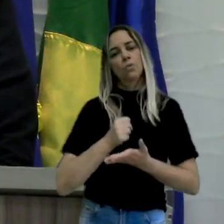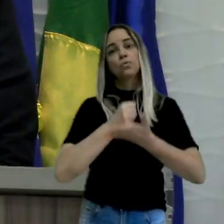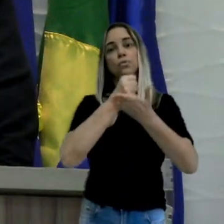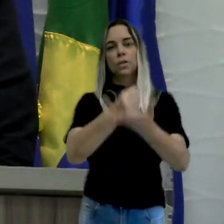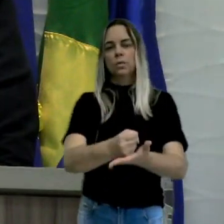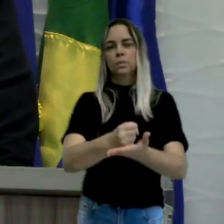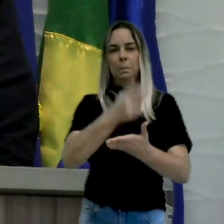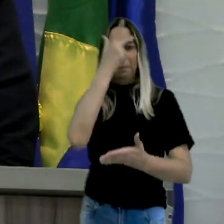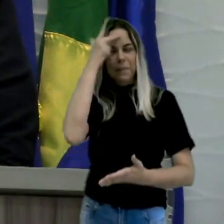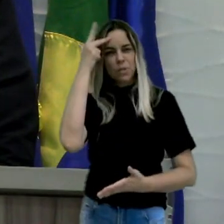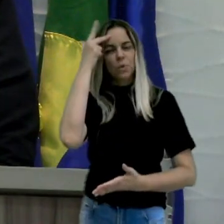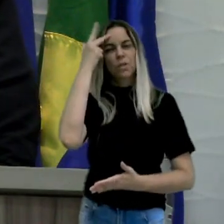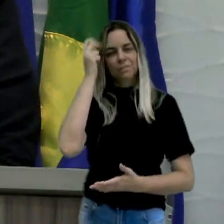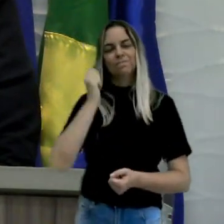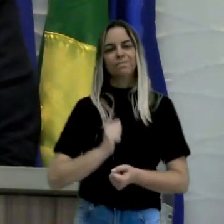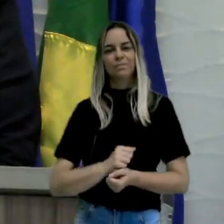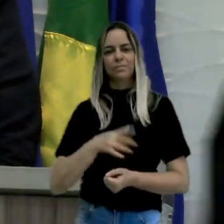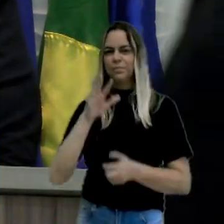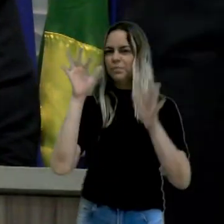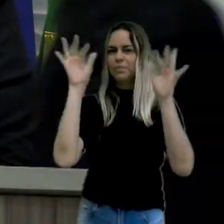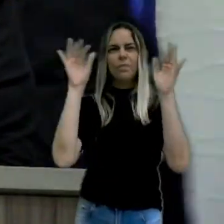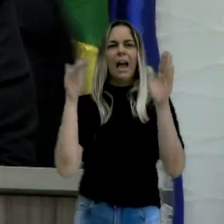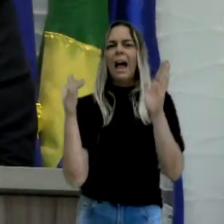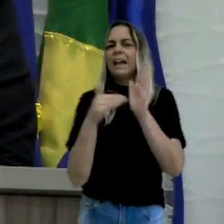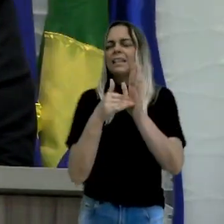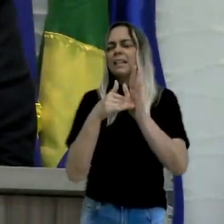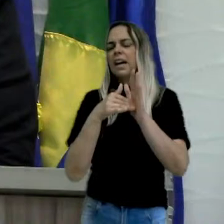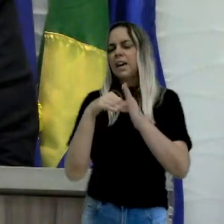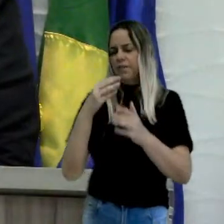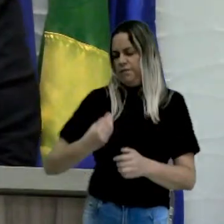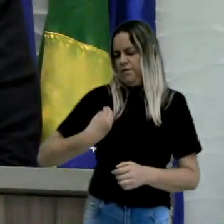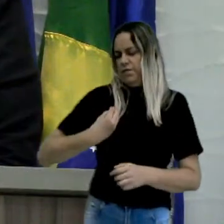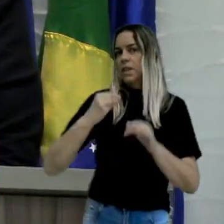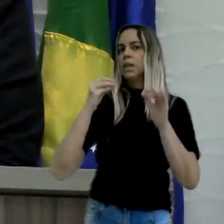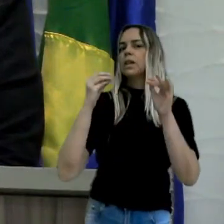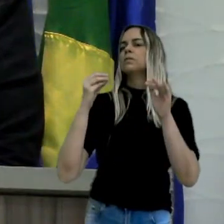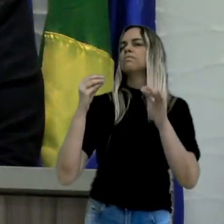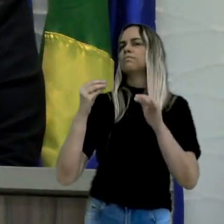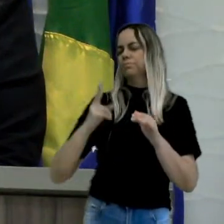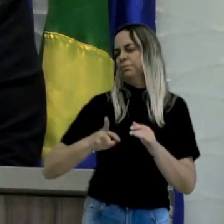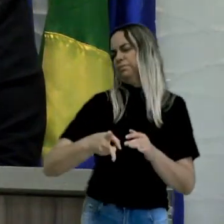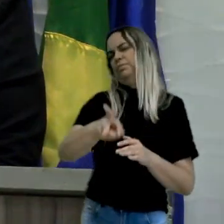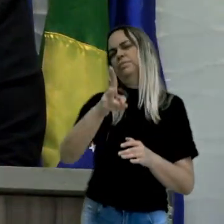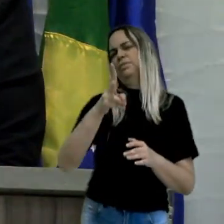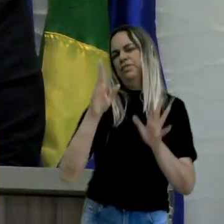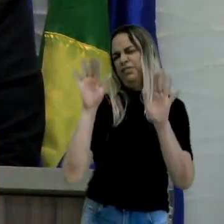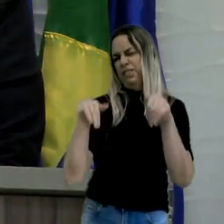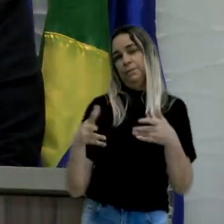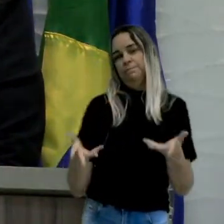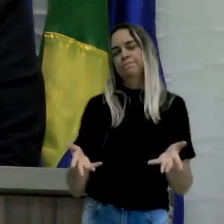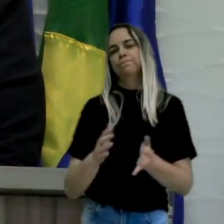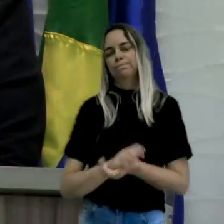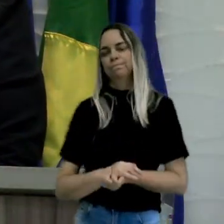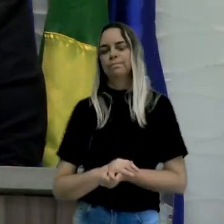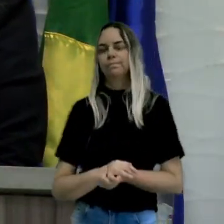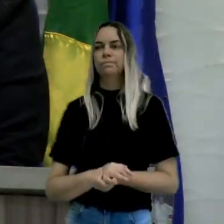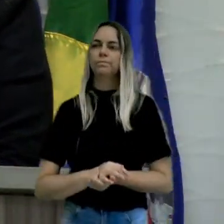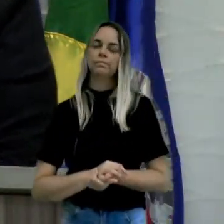próximo. Até o fim da minha vida. Até o fim da minha vida. Quero deixar